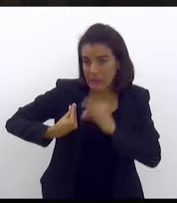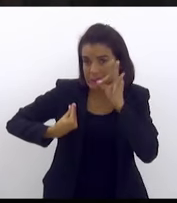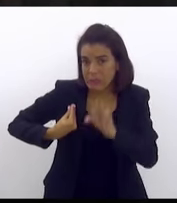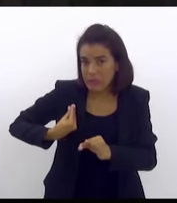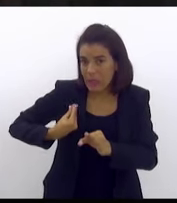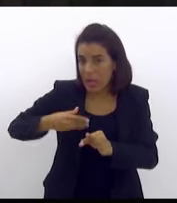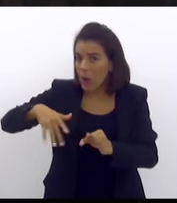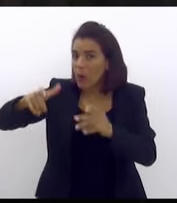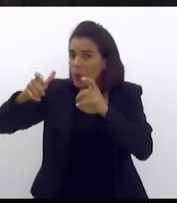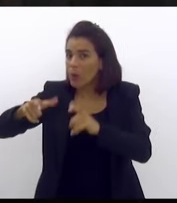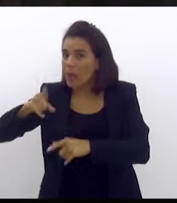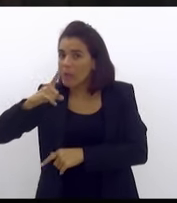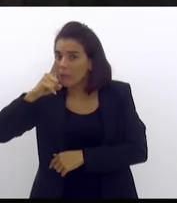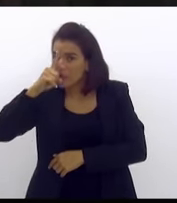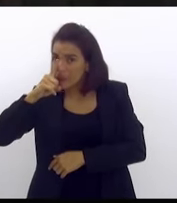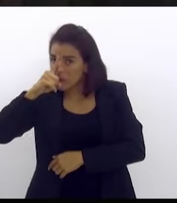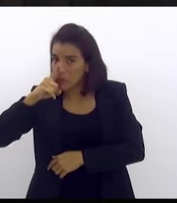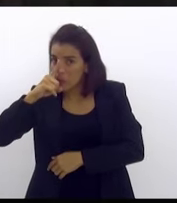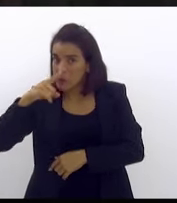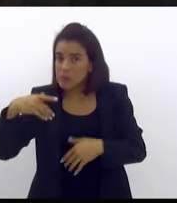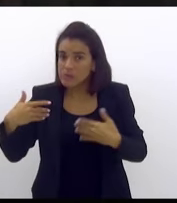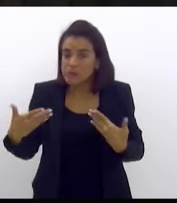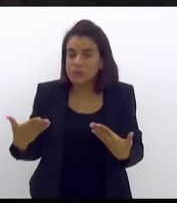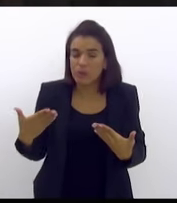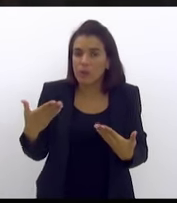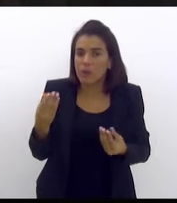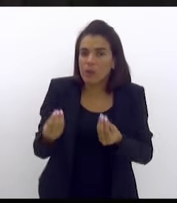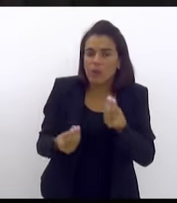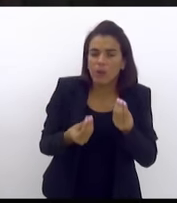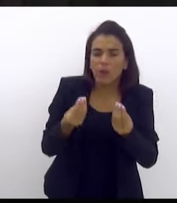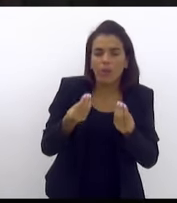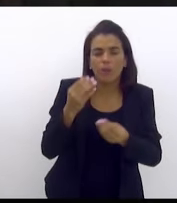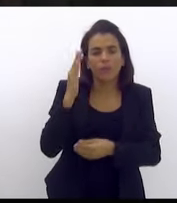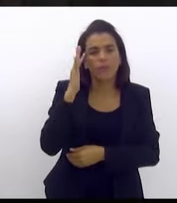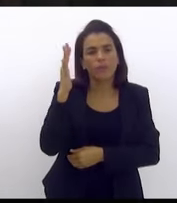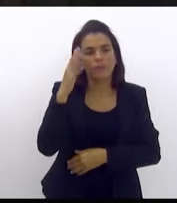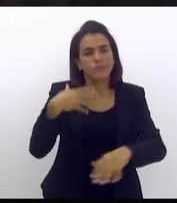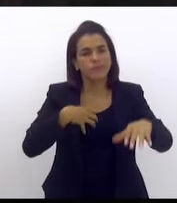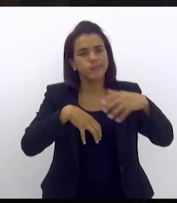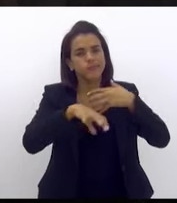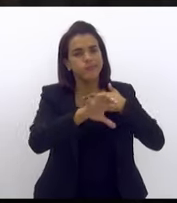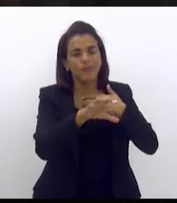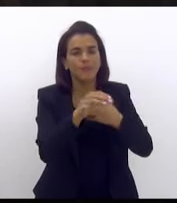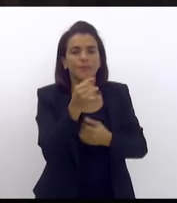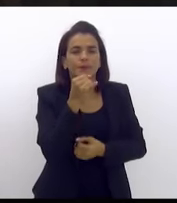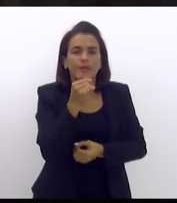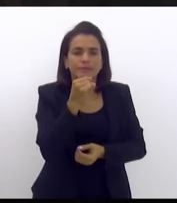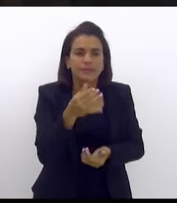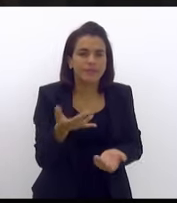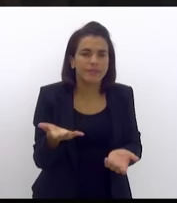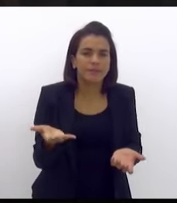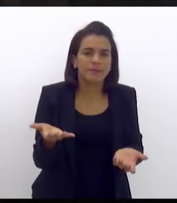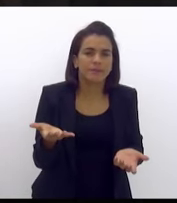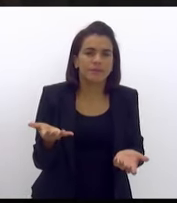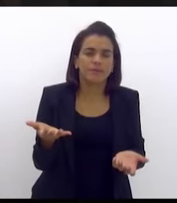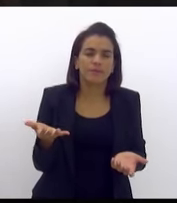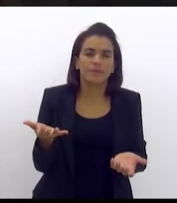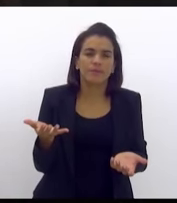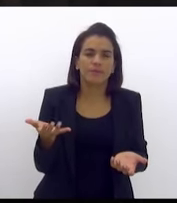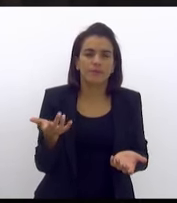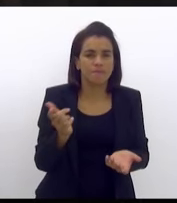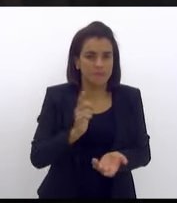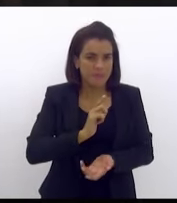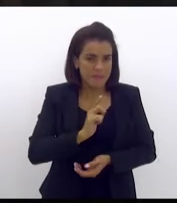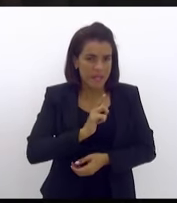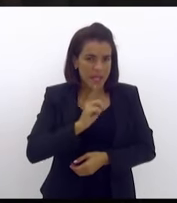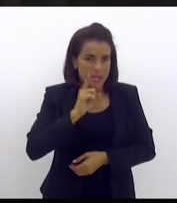risco que isso existe. Como é que eu posso imaginar, deputado Dionísio Lins, que tenha